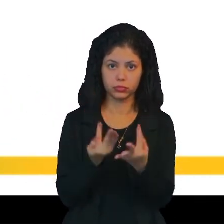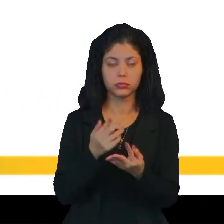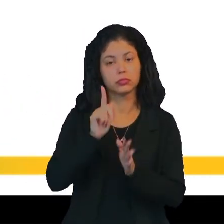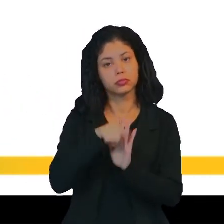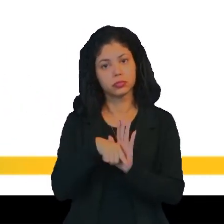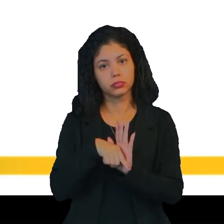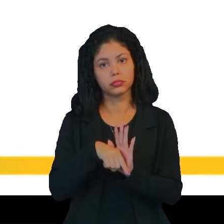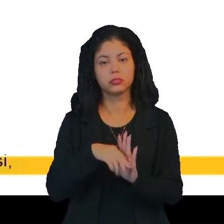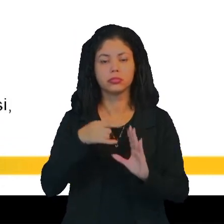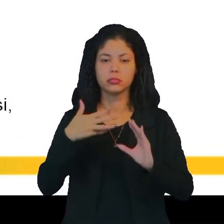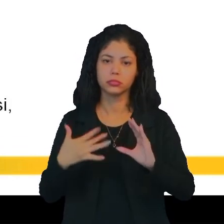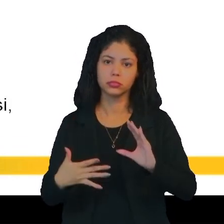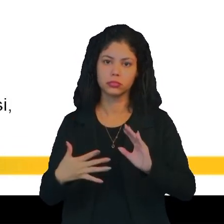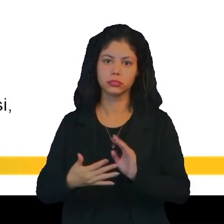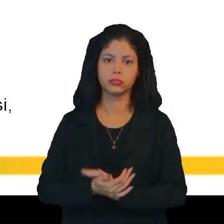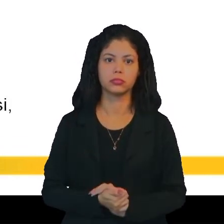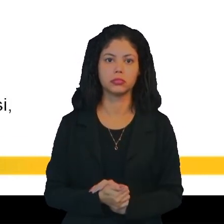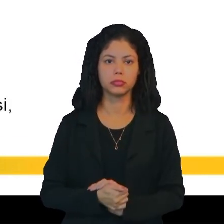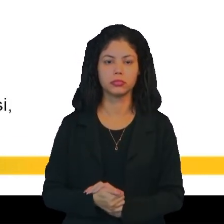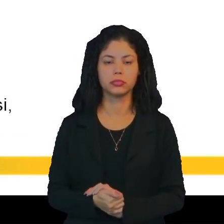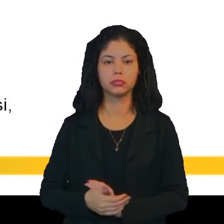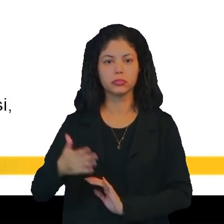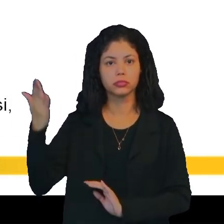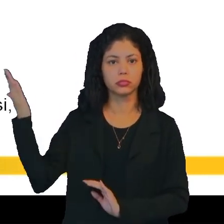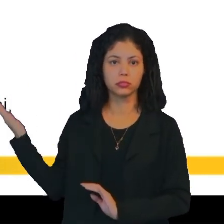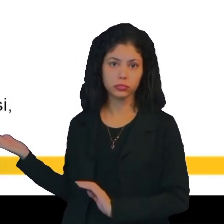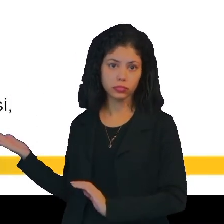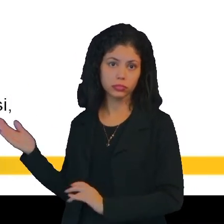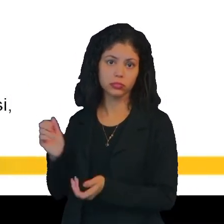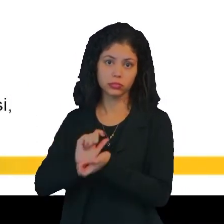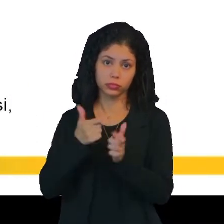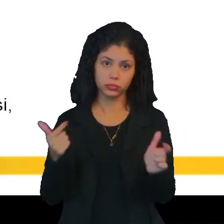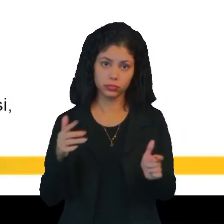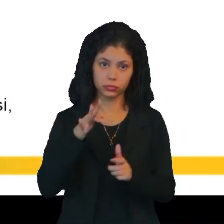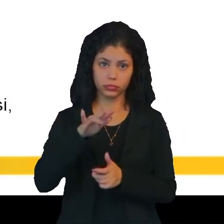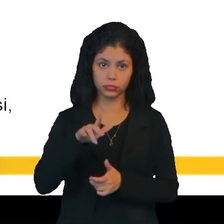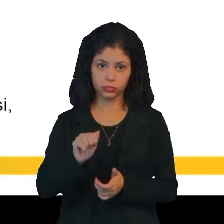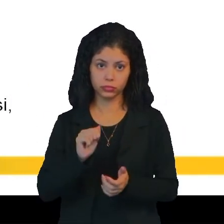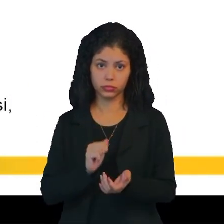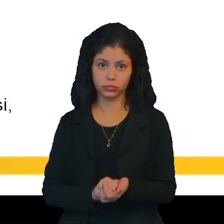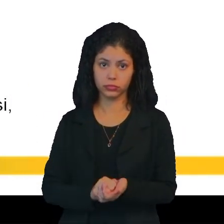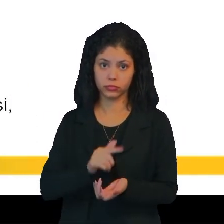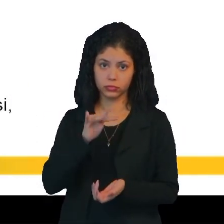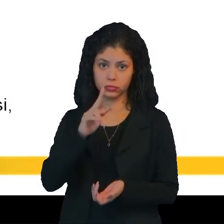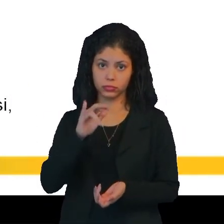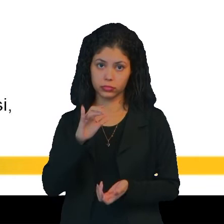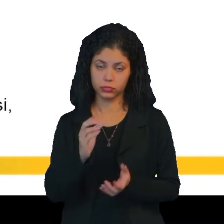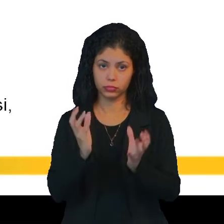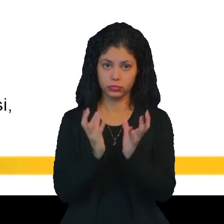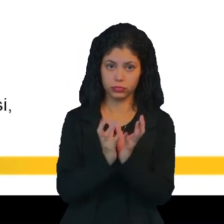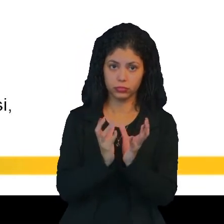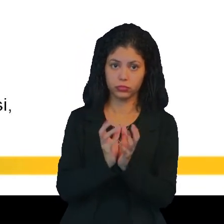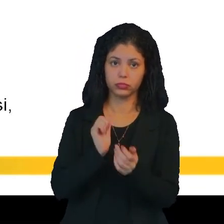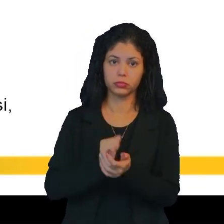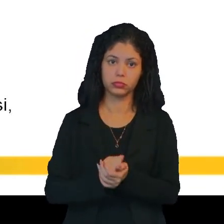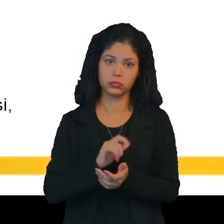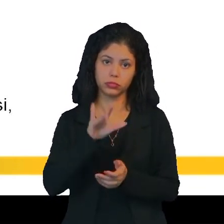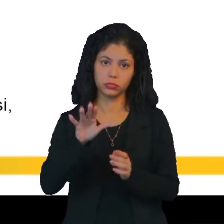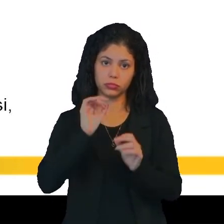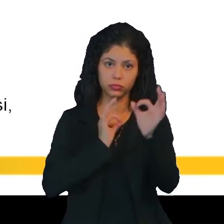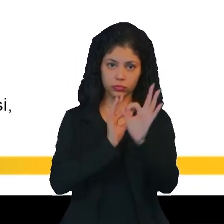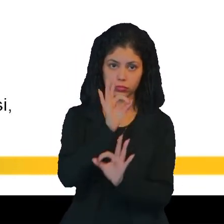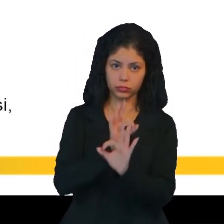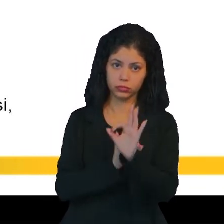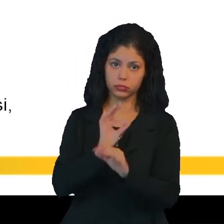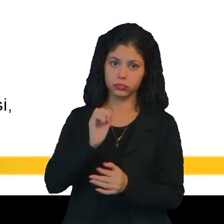na gênero e na espécie, tá? Então, o reino é um grupo de filos, filos é um grupo de classe, classe é um grupo de